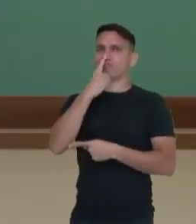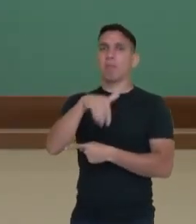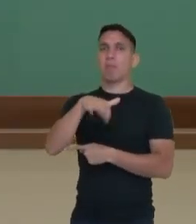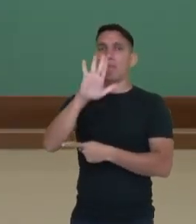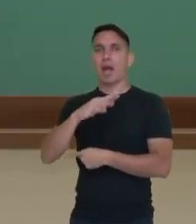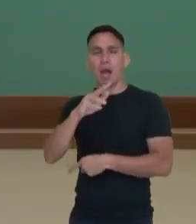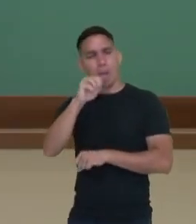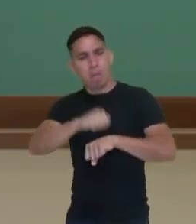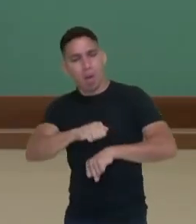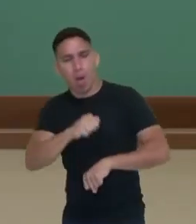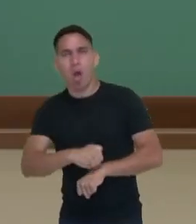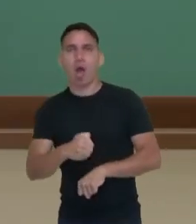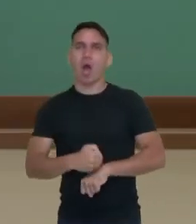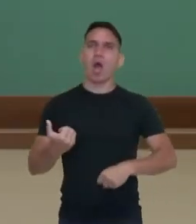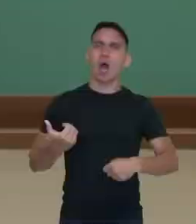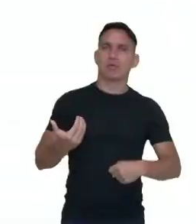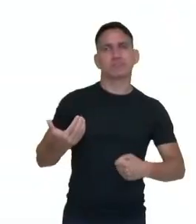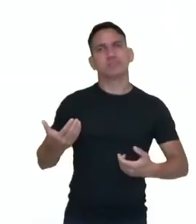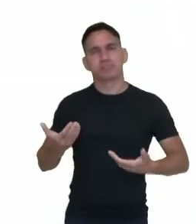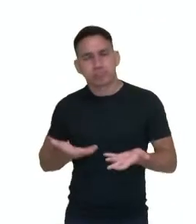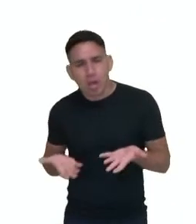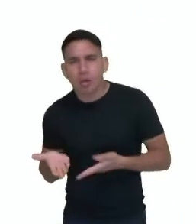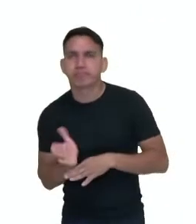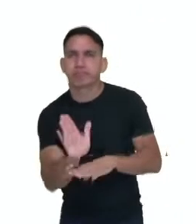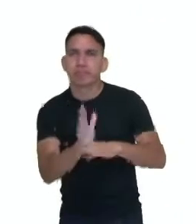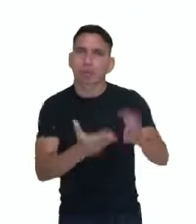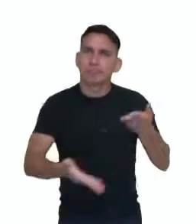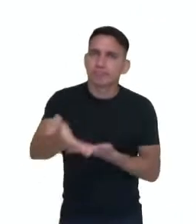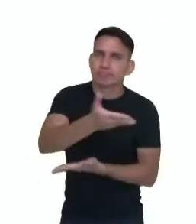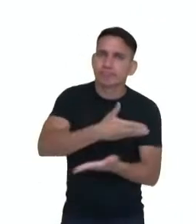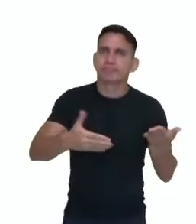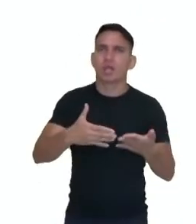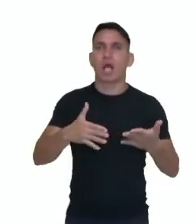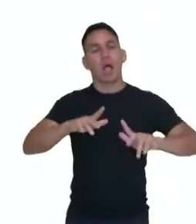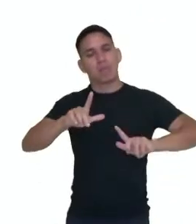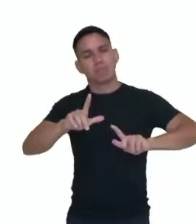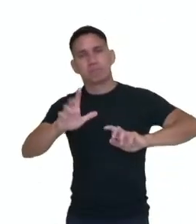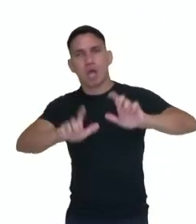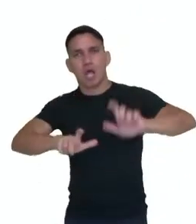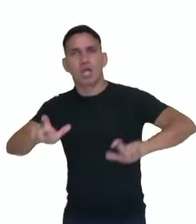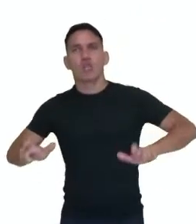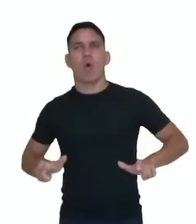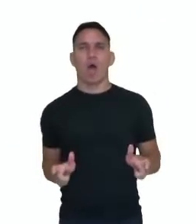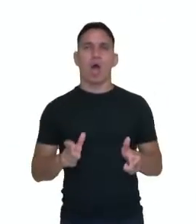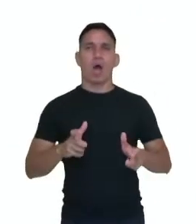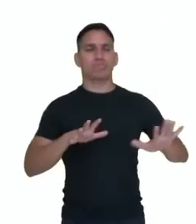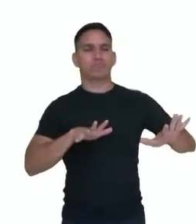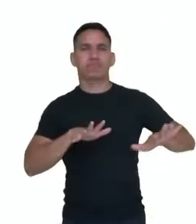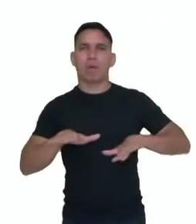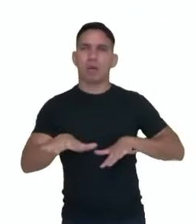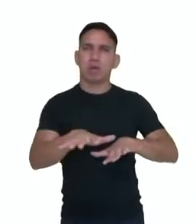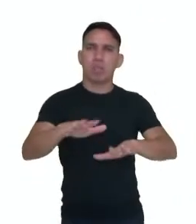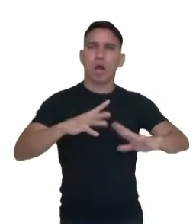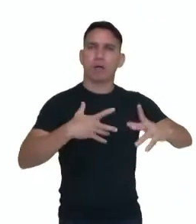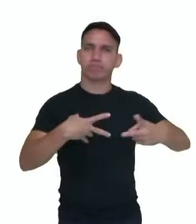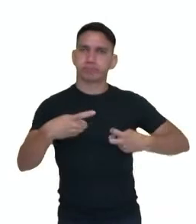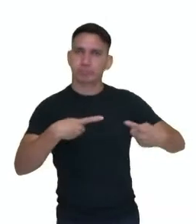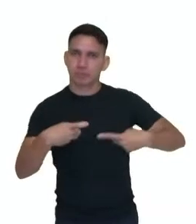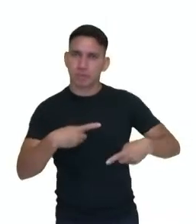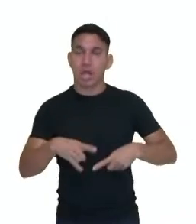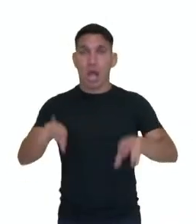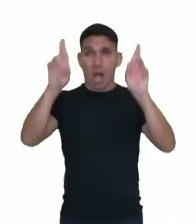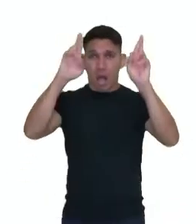mais pobre, camponesa, e os guerrilheiros. População essa mais pobre, camponeses, que tinham essa esperança